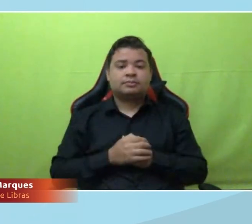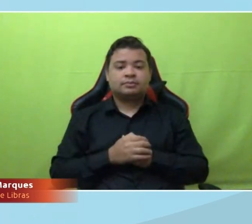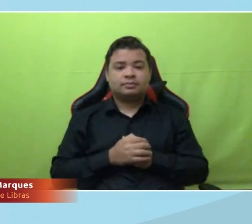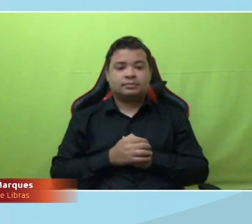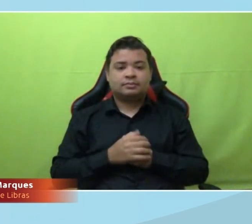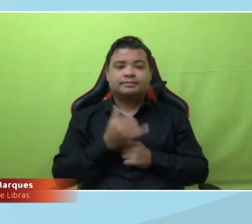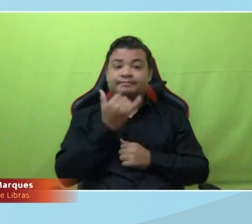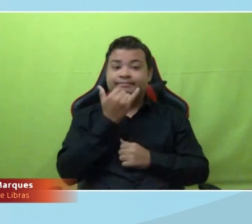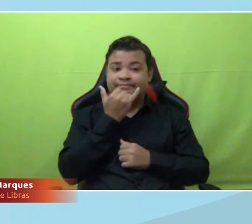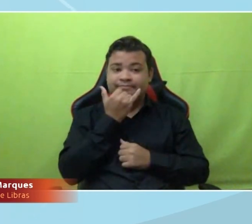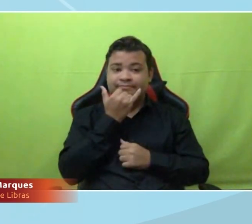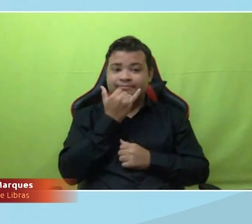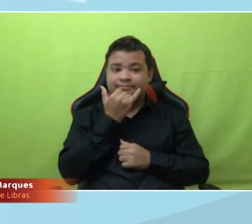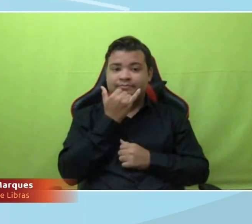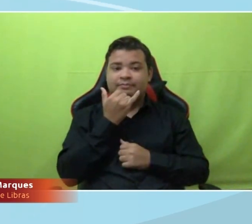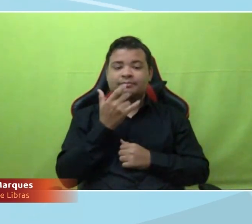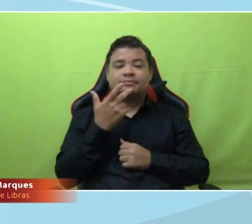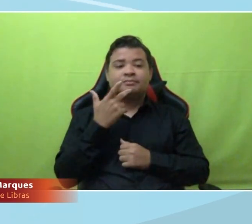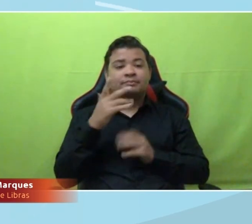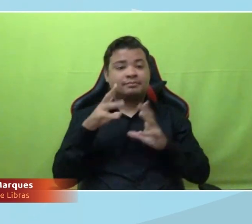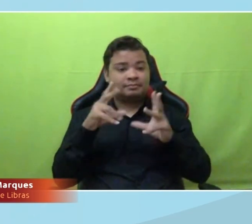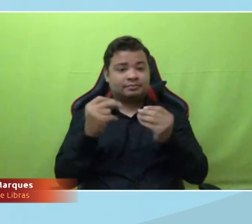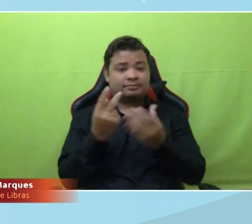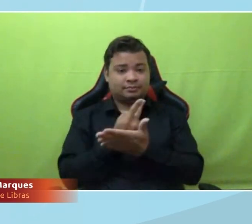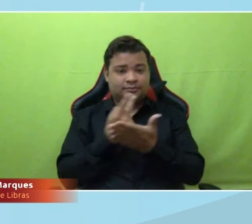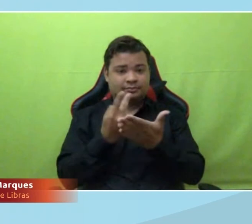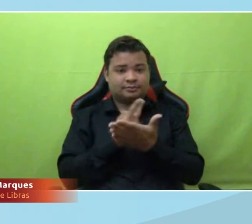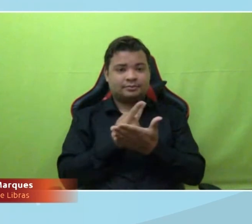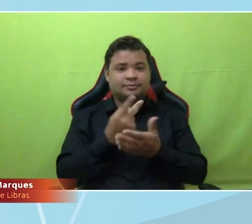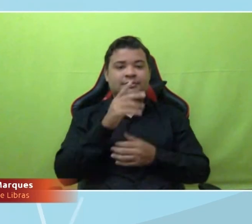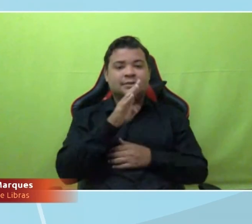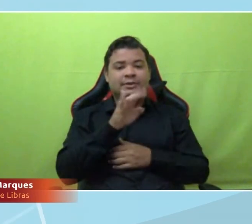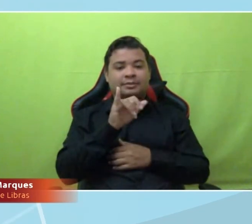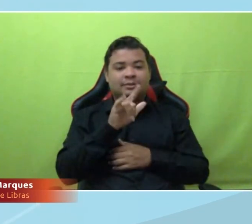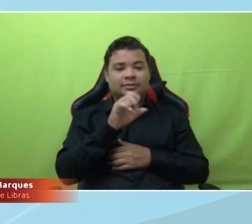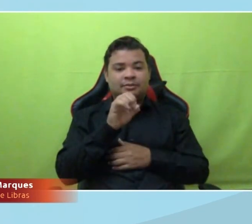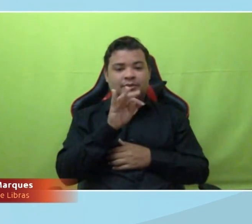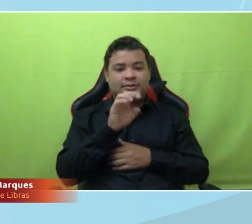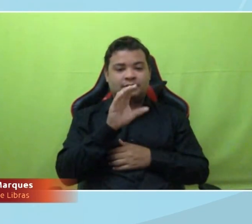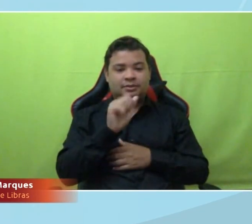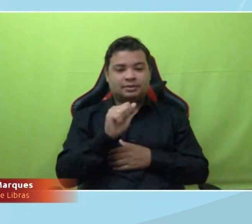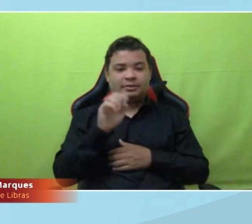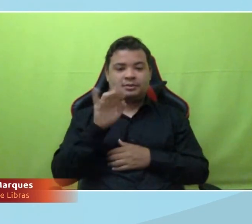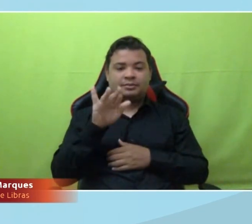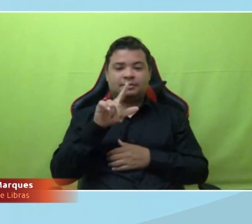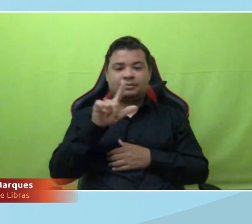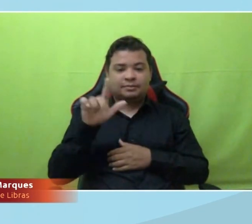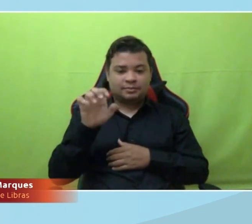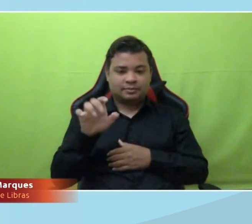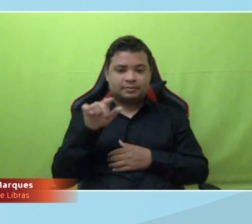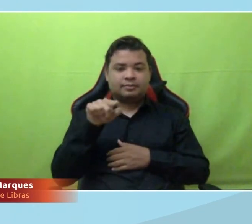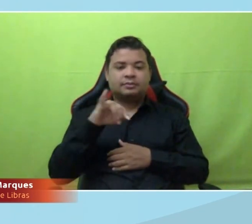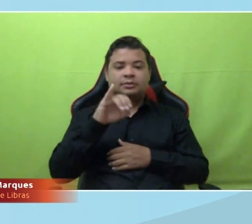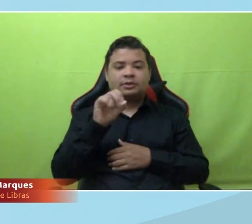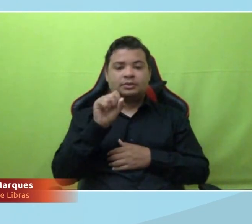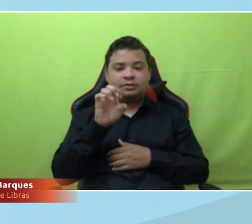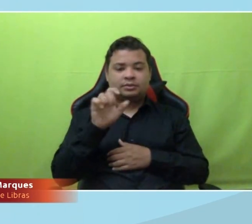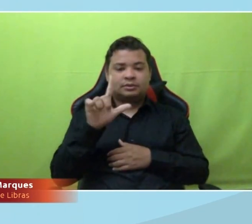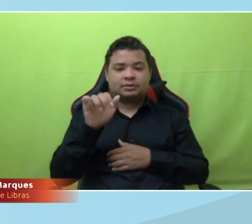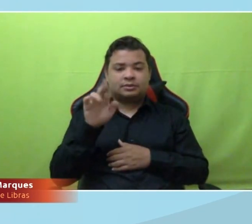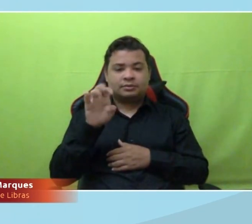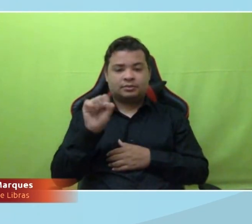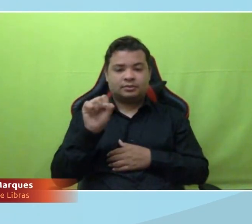vou começar de novo, porque eu falei tudo errado aqui. A Biblioteca Braille, José Álvares de Azevedo, oferece uma urna